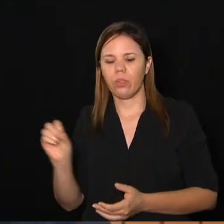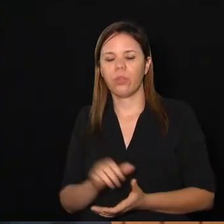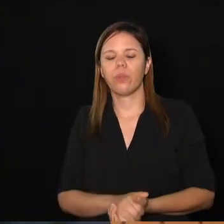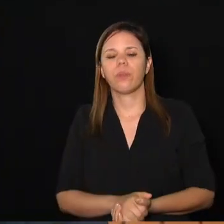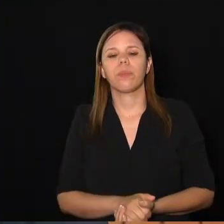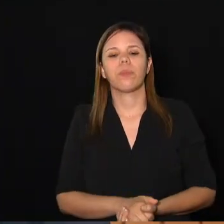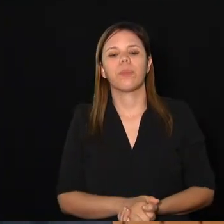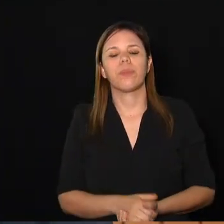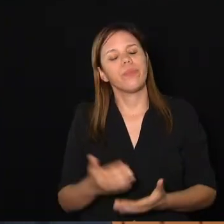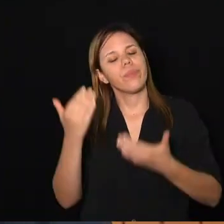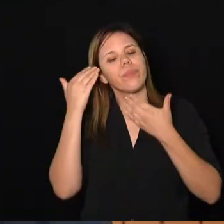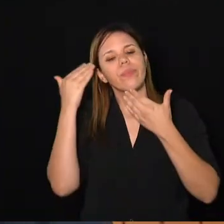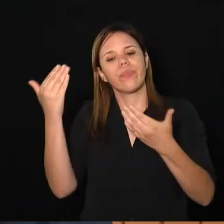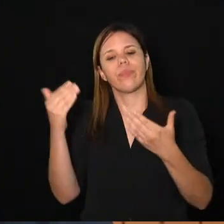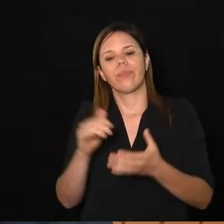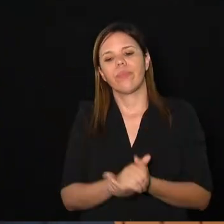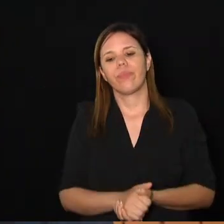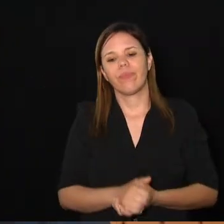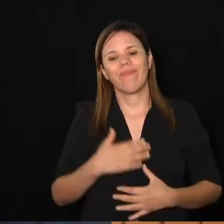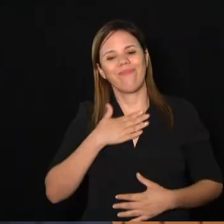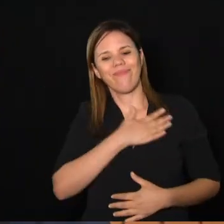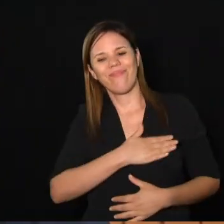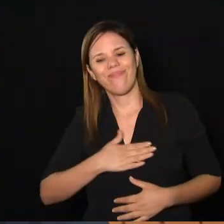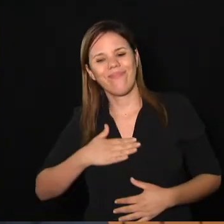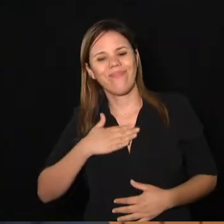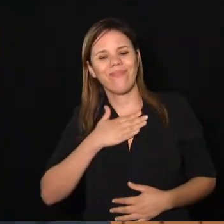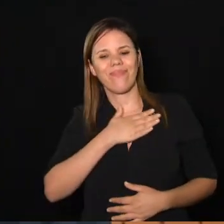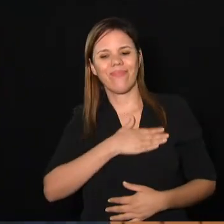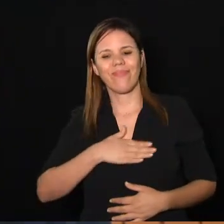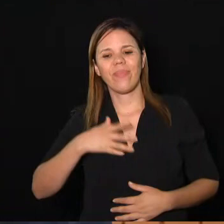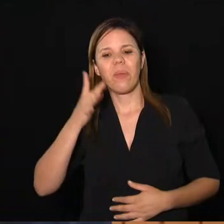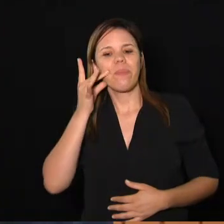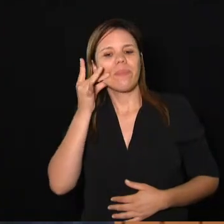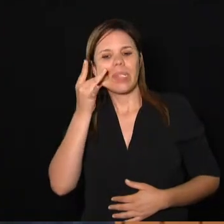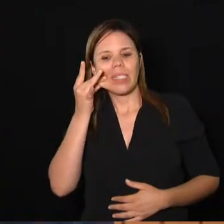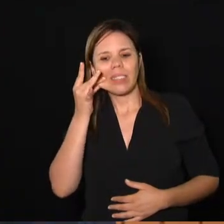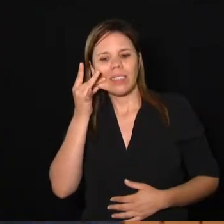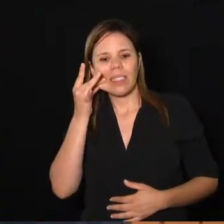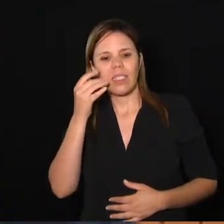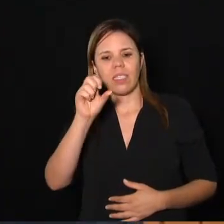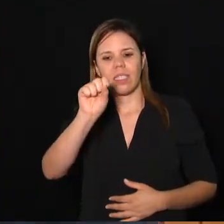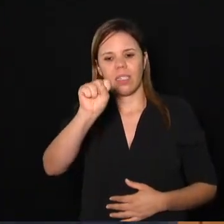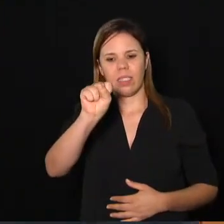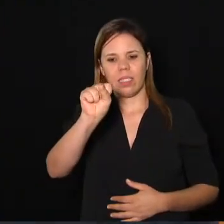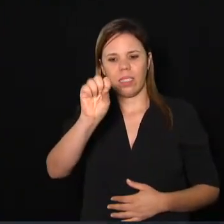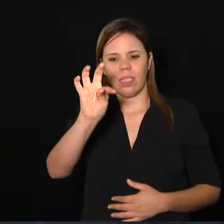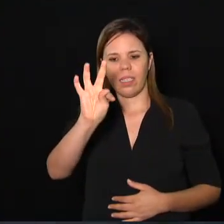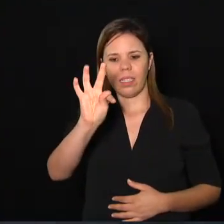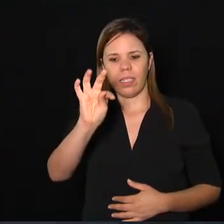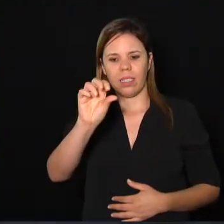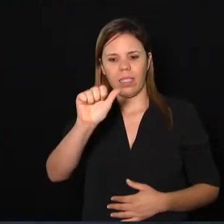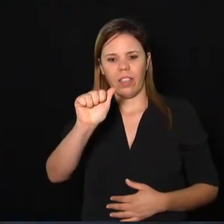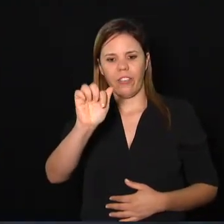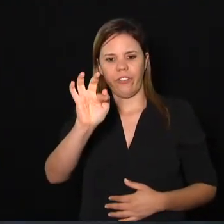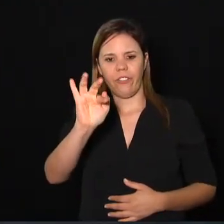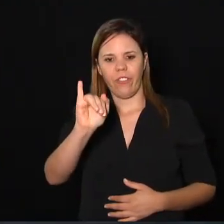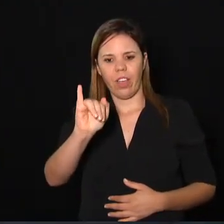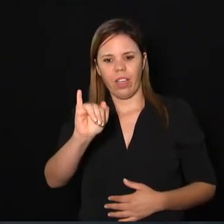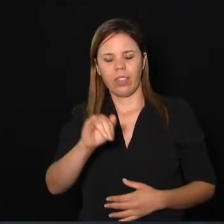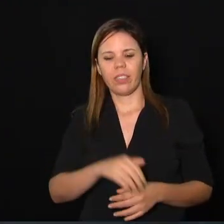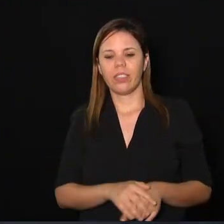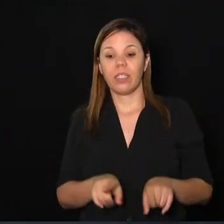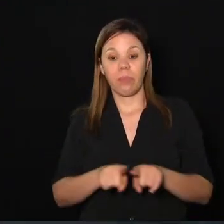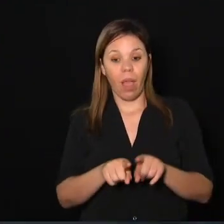então agradecer imensamente a presença da Estefane muito obrigado viu Estefane por